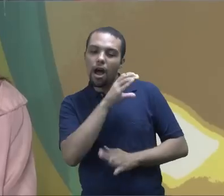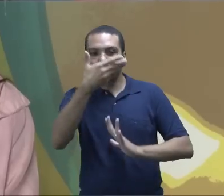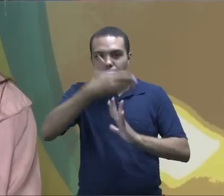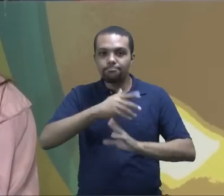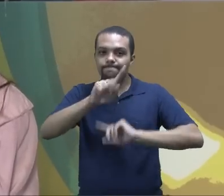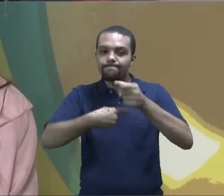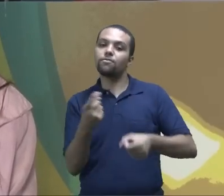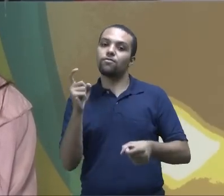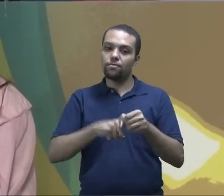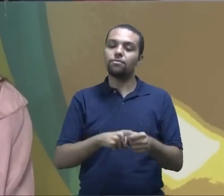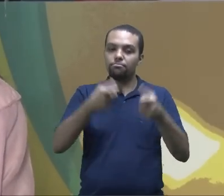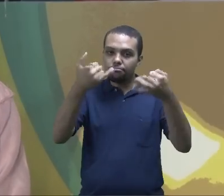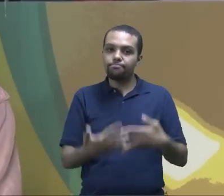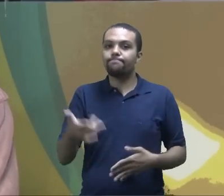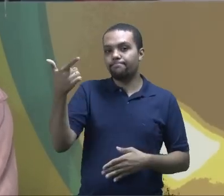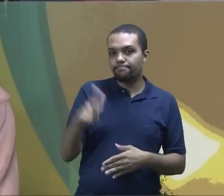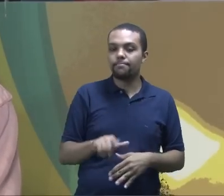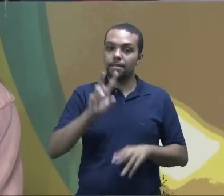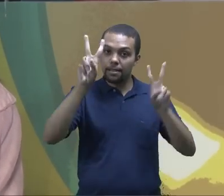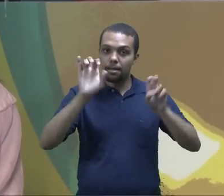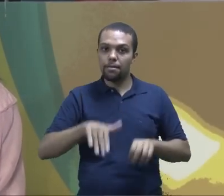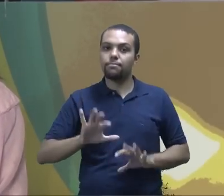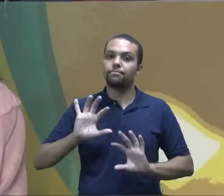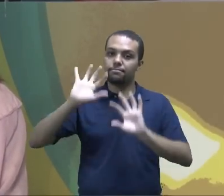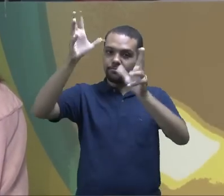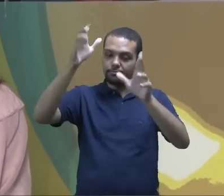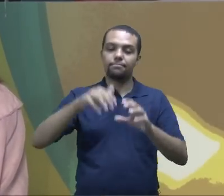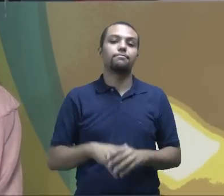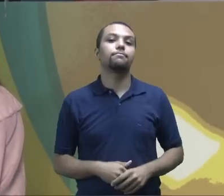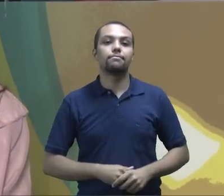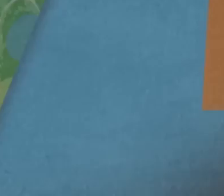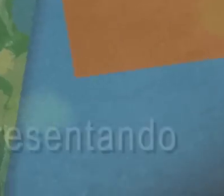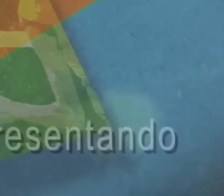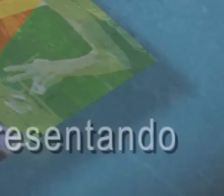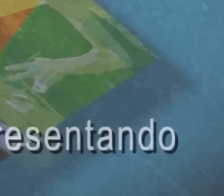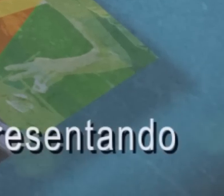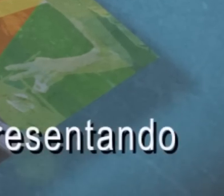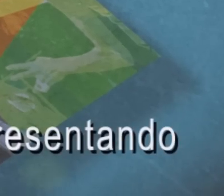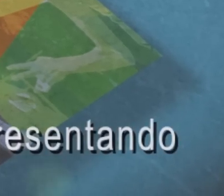Bom, vamos para um breve intervalo. Daqui a pouco a gente volta com mais informações sobre basquete. Vamos lá.